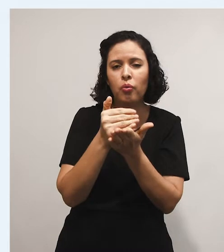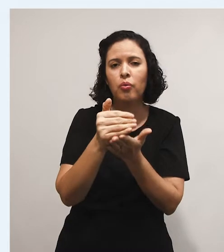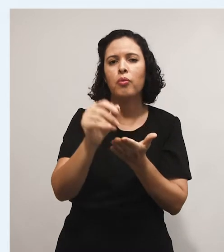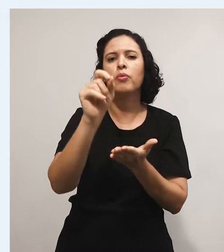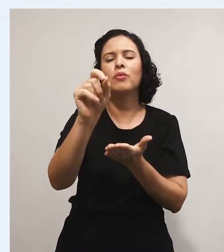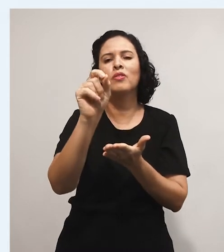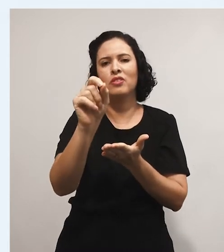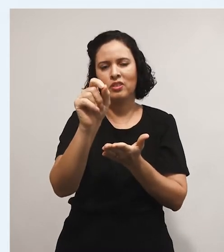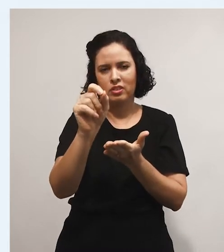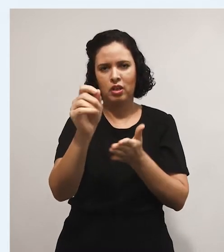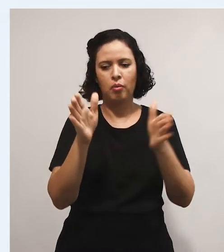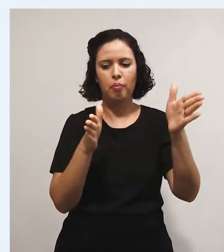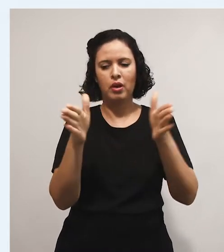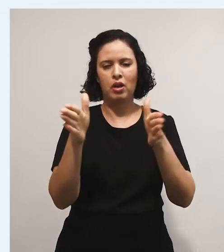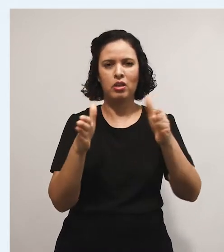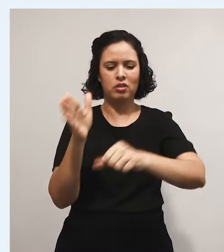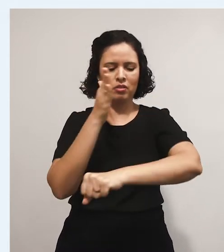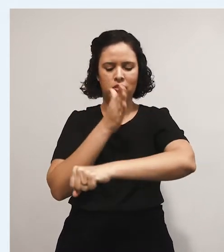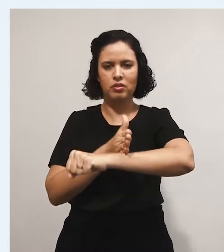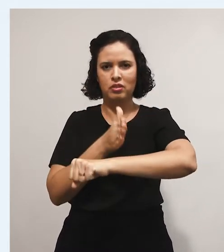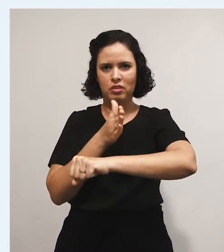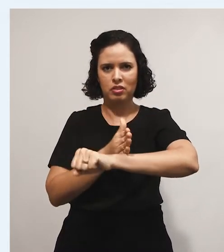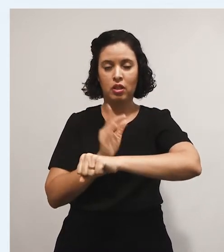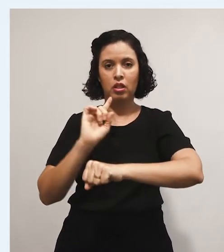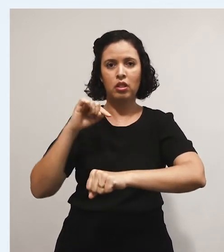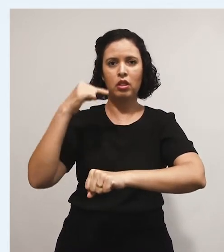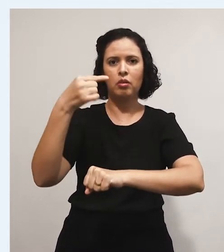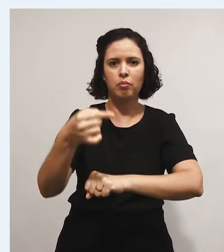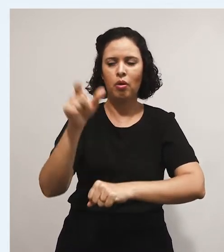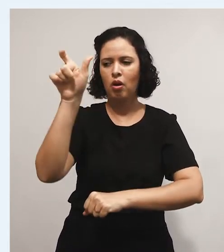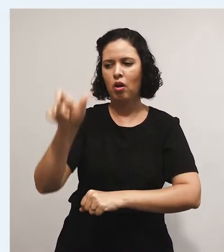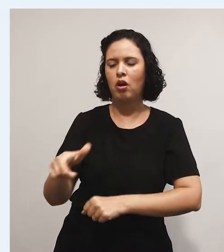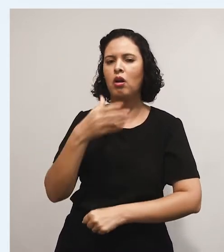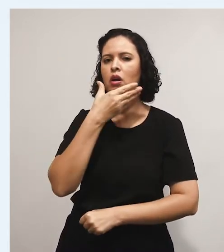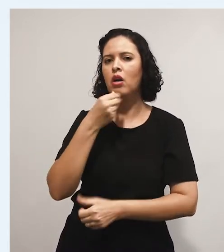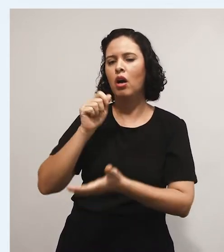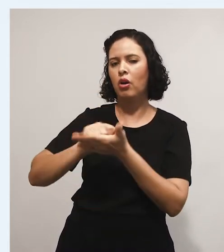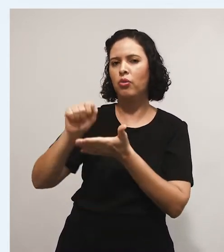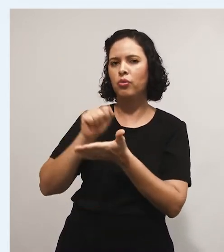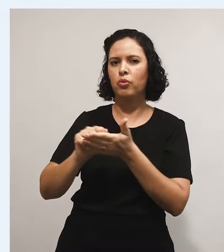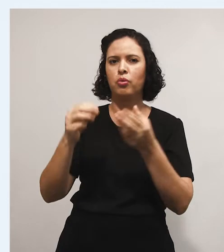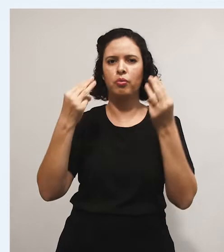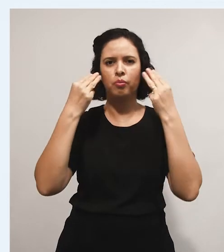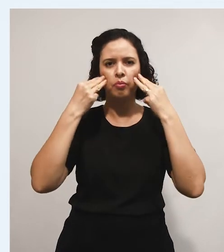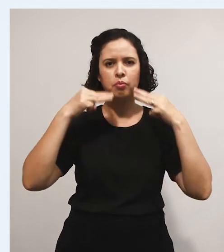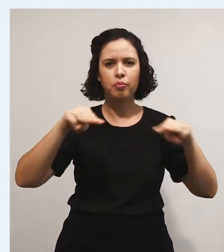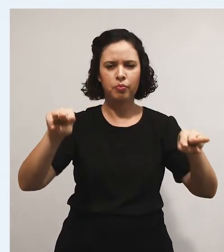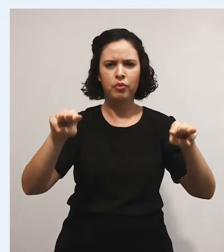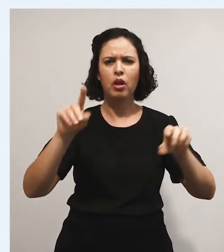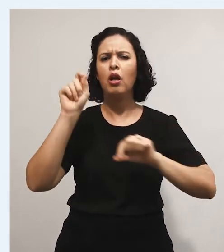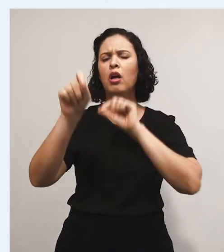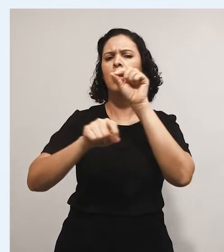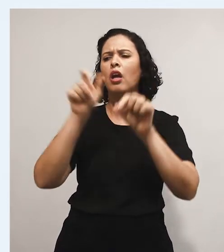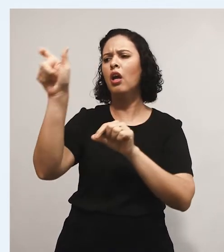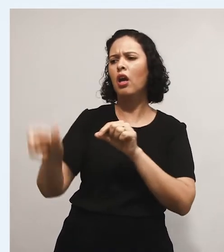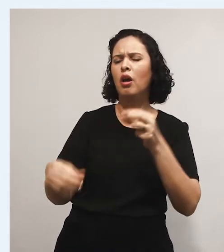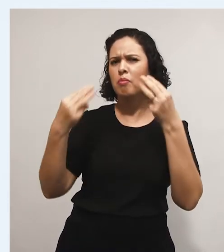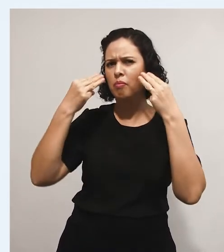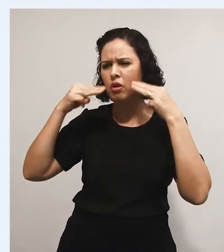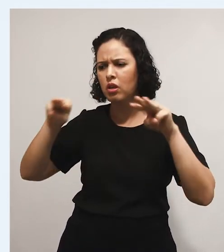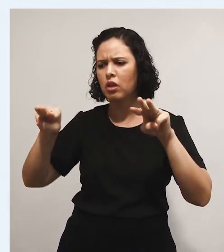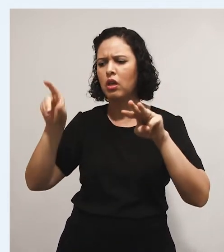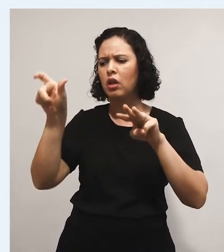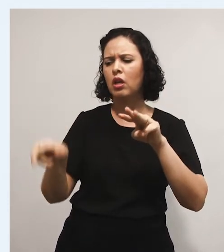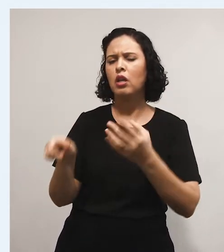da Idade Moderna, depois de Maquiavel, a política depois de Maquiavel. Quem foi Maquiavel? Quem é